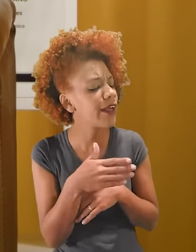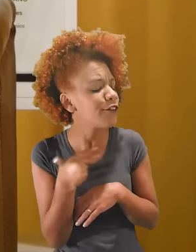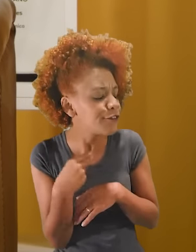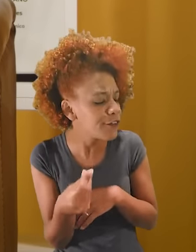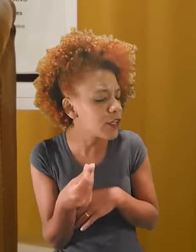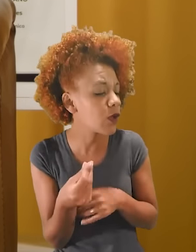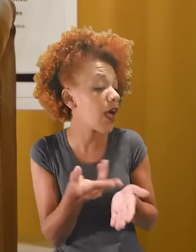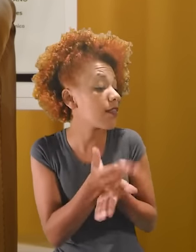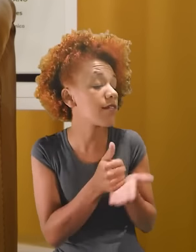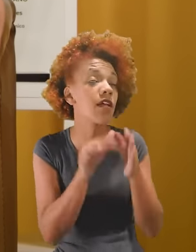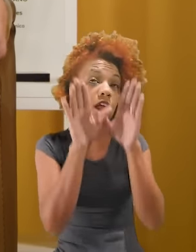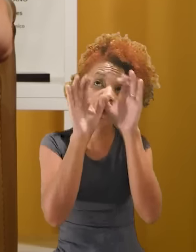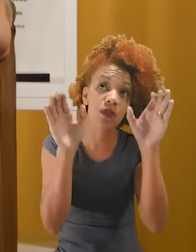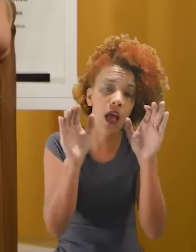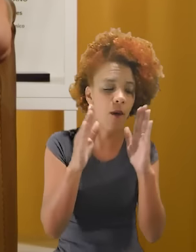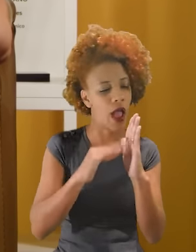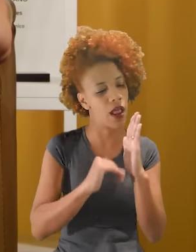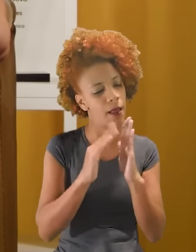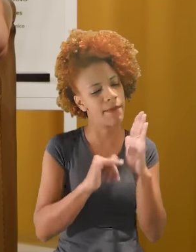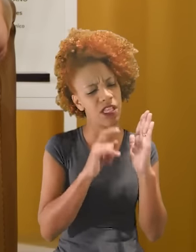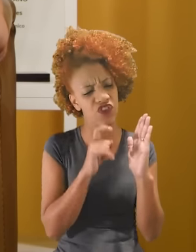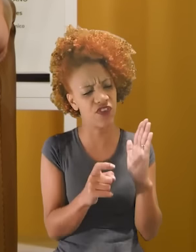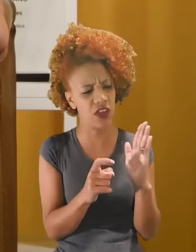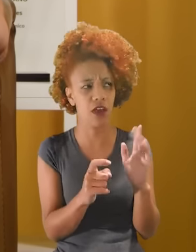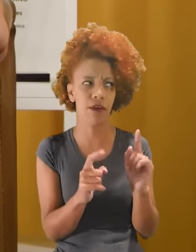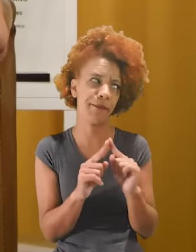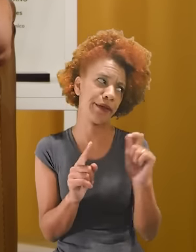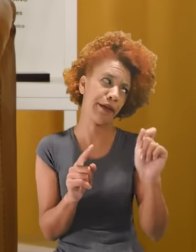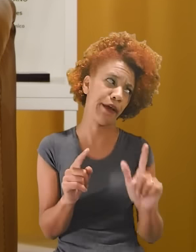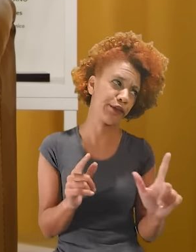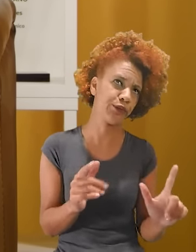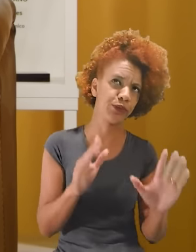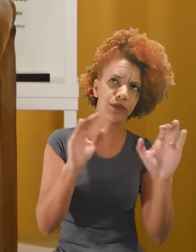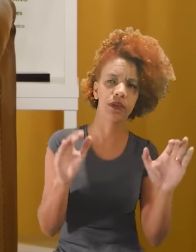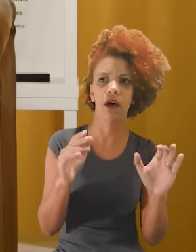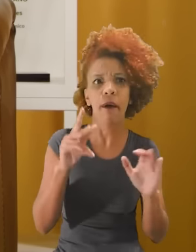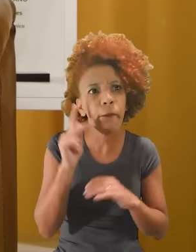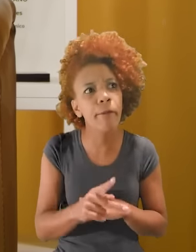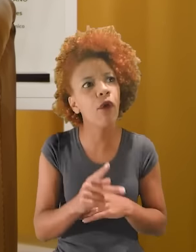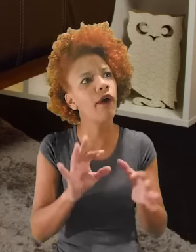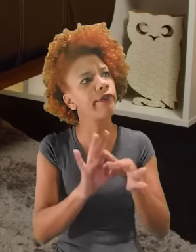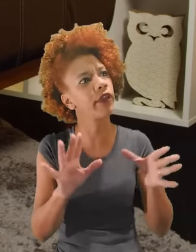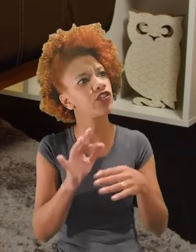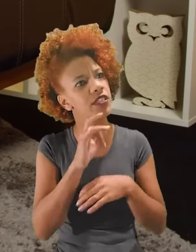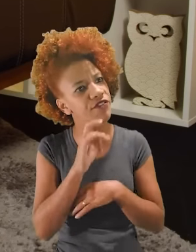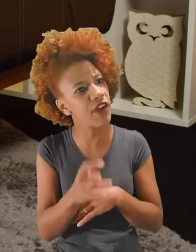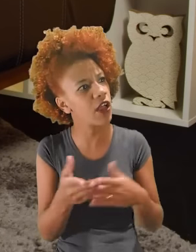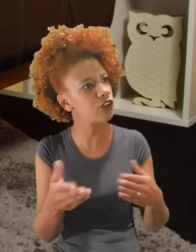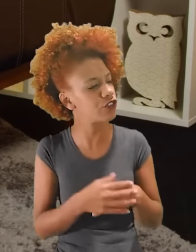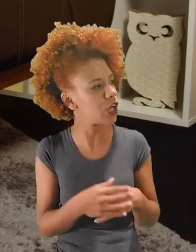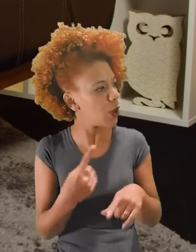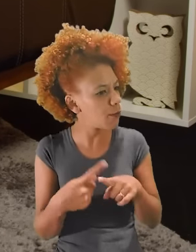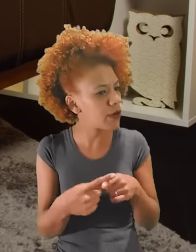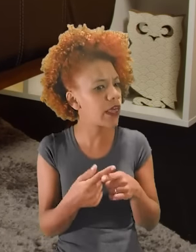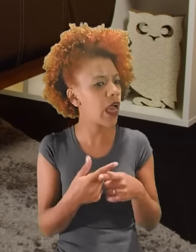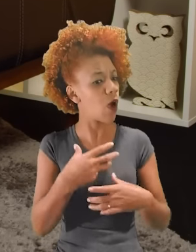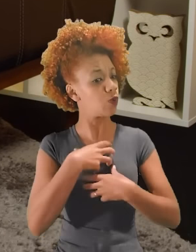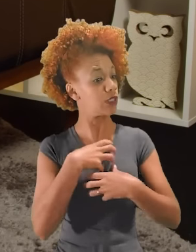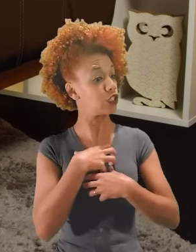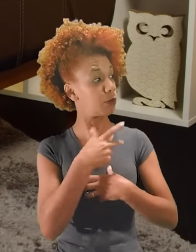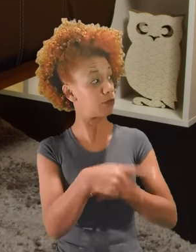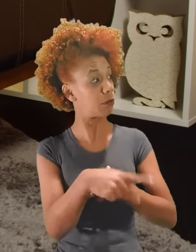filho, desenha o céu. Aí ele pinta de verde, aí você fala, o céu é azul. Porra, deixa ser verde. É isso aí, claro. Porque a criança, ela tá jogando uma expressão,